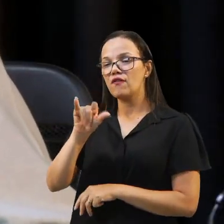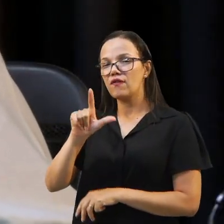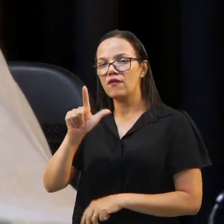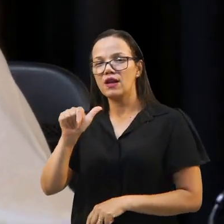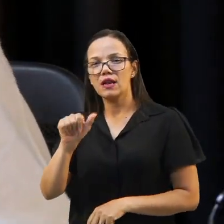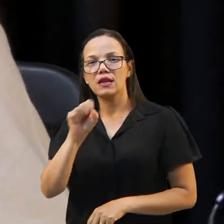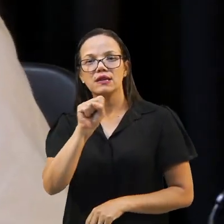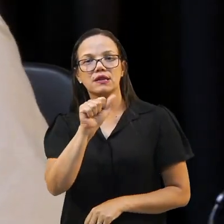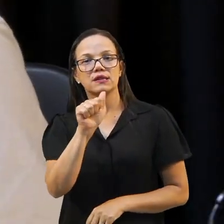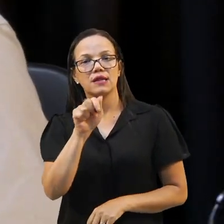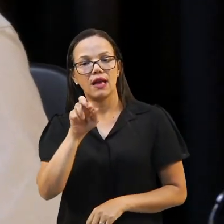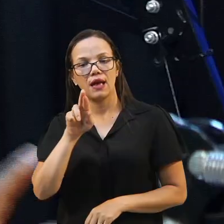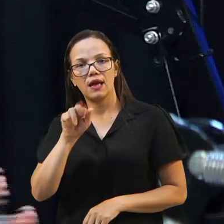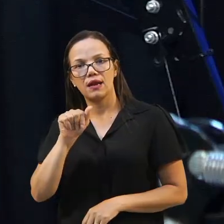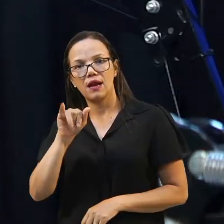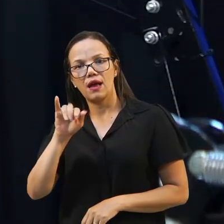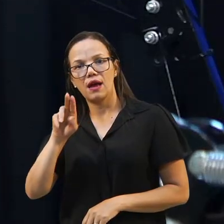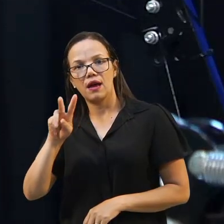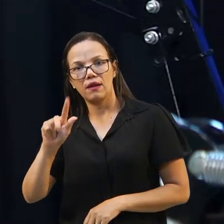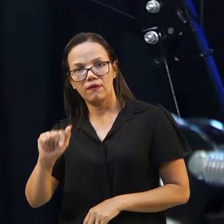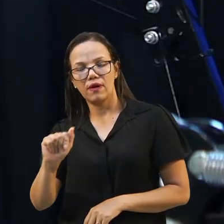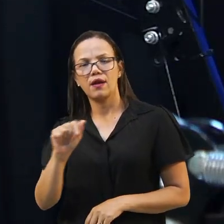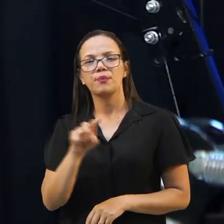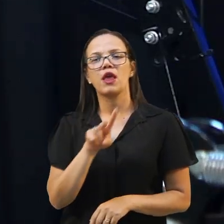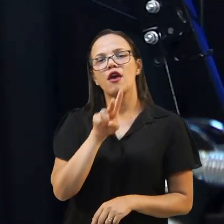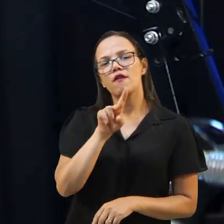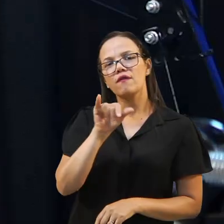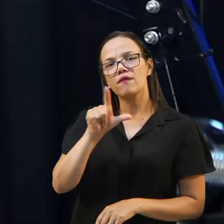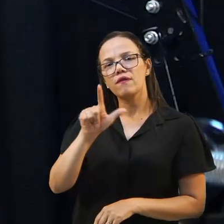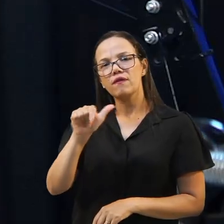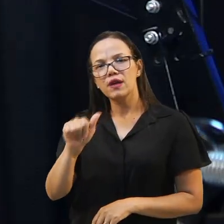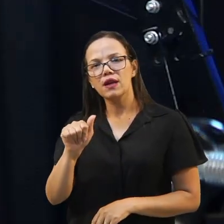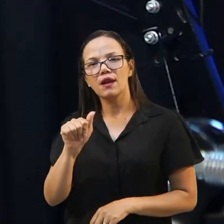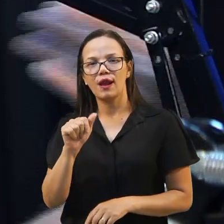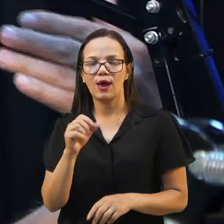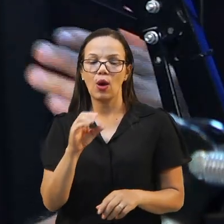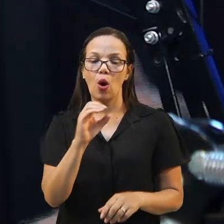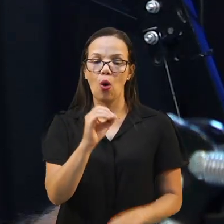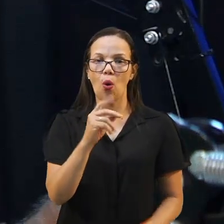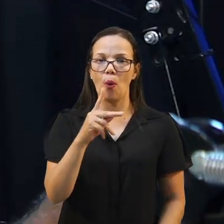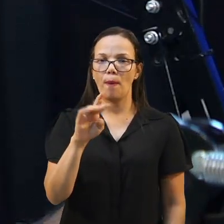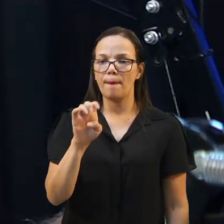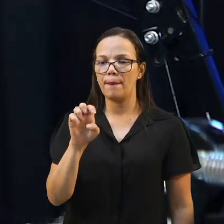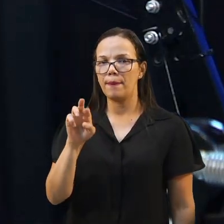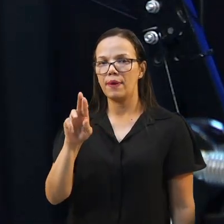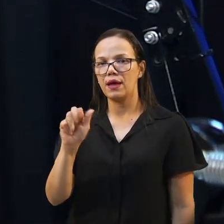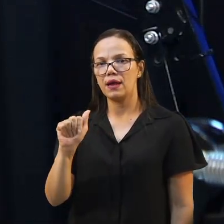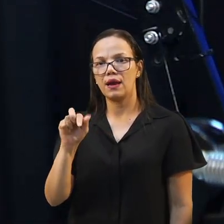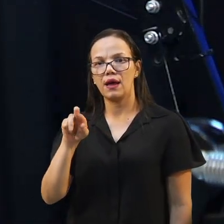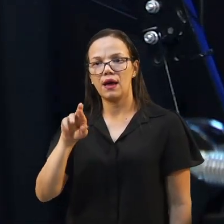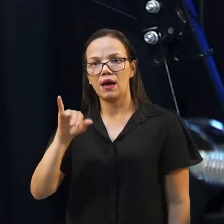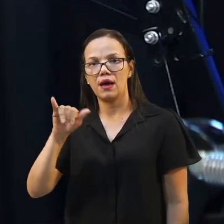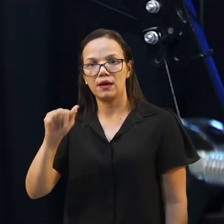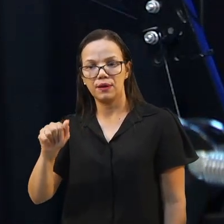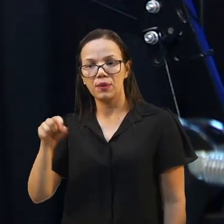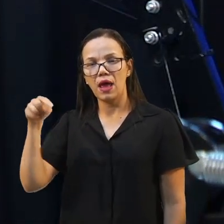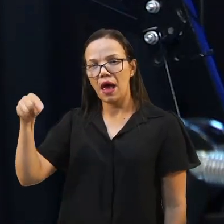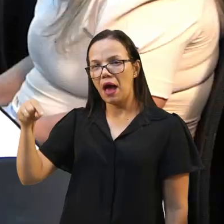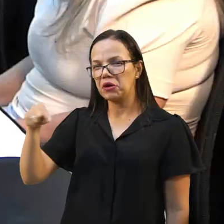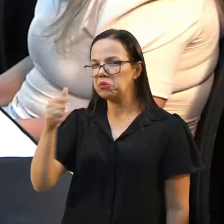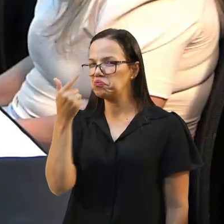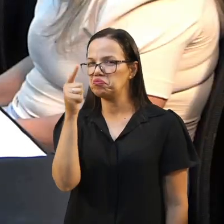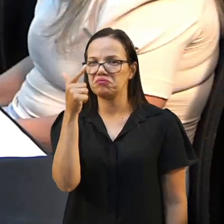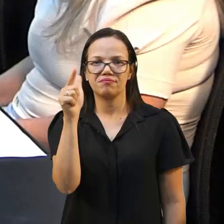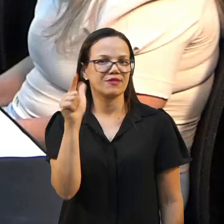Vila Saraiva, Né? Vila Operária. Vila Operária. Esse bairro aqui não existia, Não né? tinha. Aqui Isso era não o tinha. campo